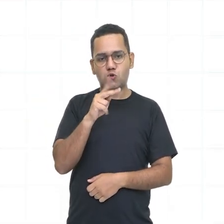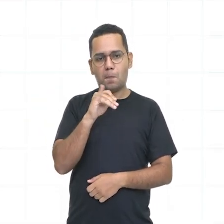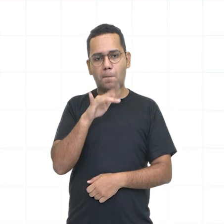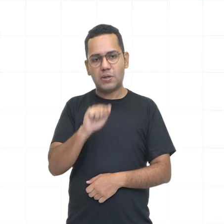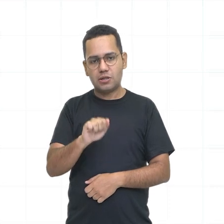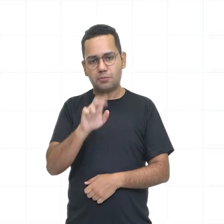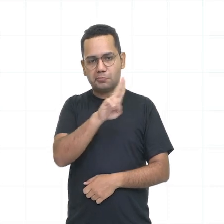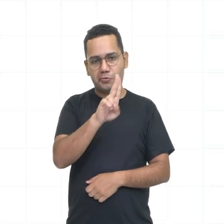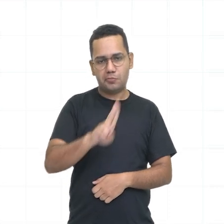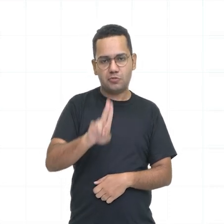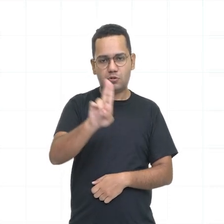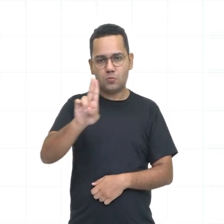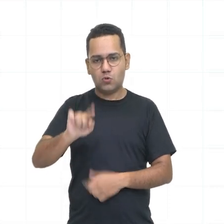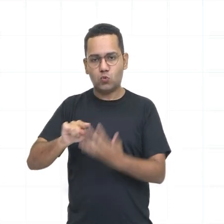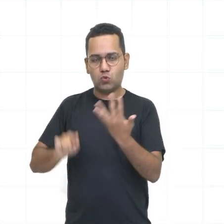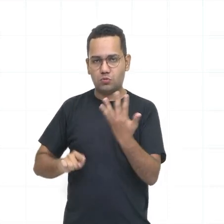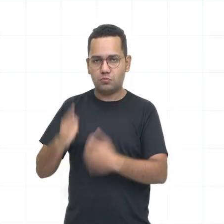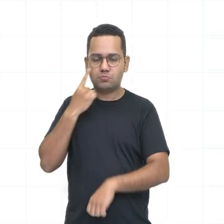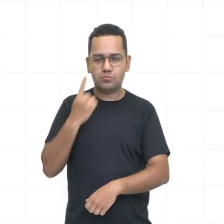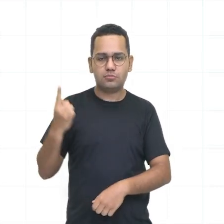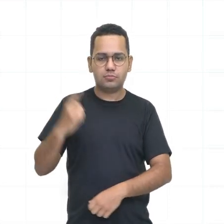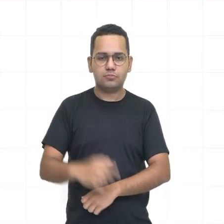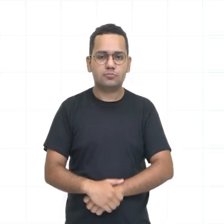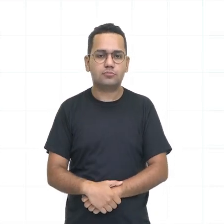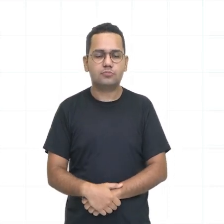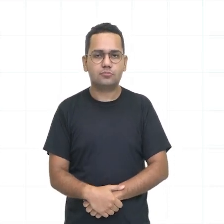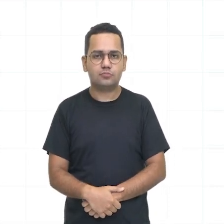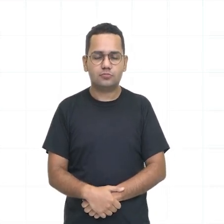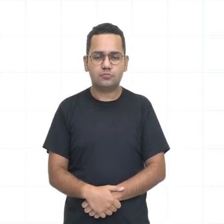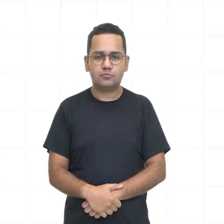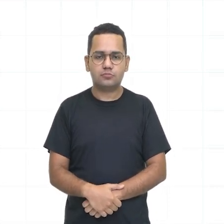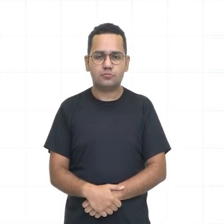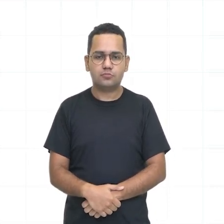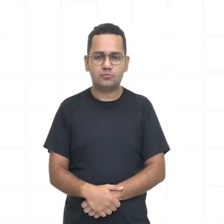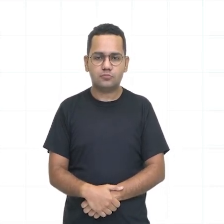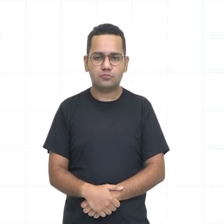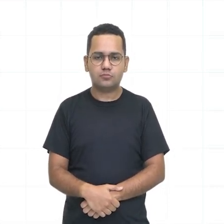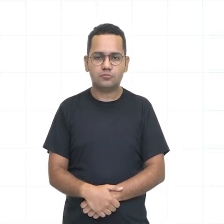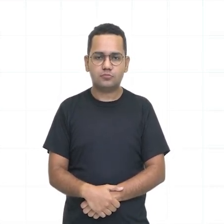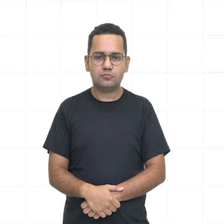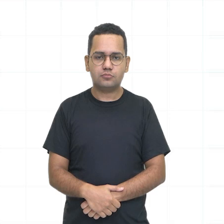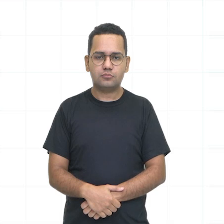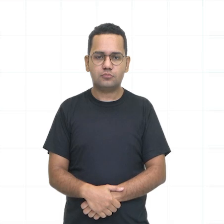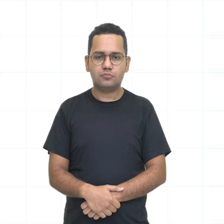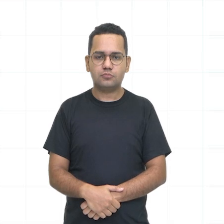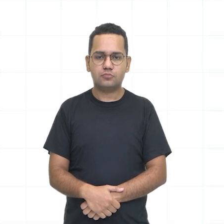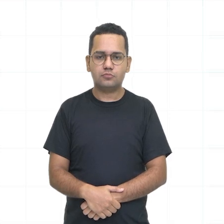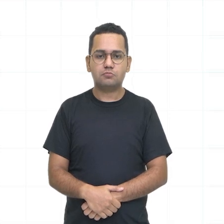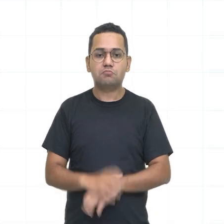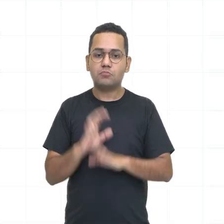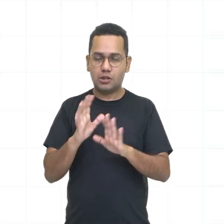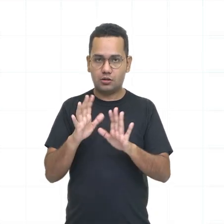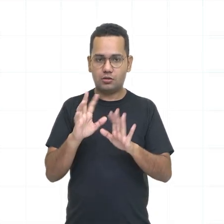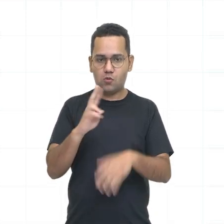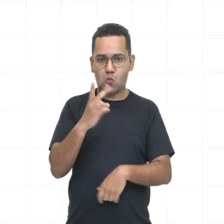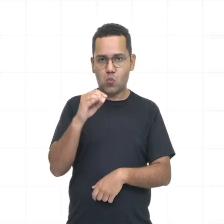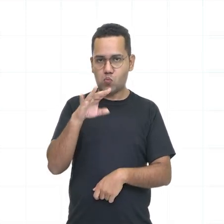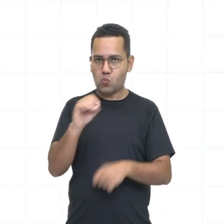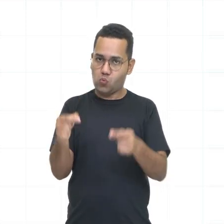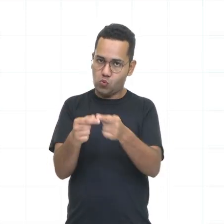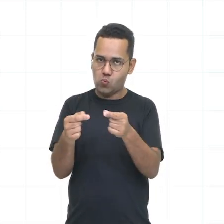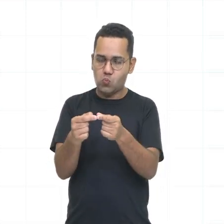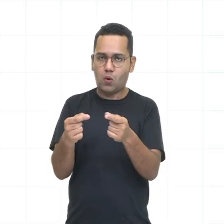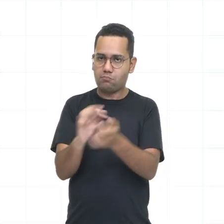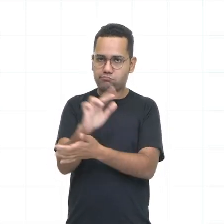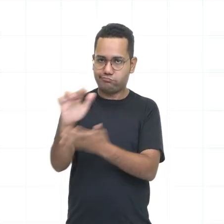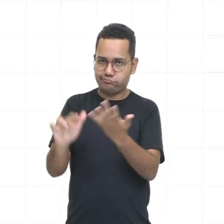do Australopithecus, o crânio do Homo habilis, do Homo erectus, já dentro do gênero Homo, né?